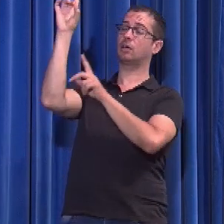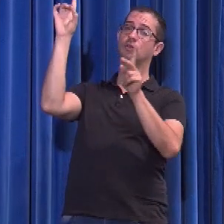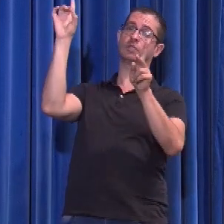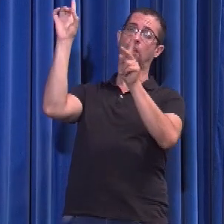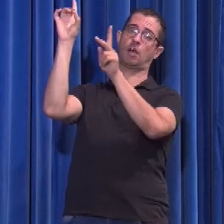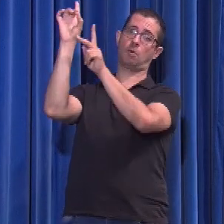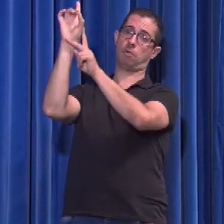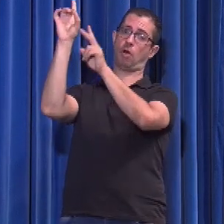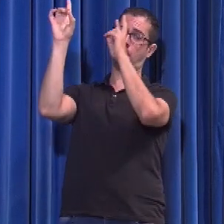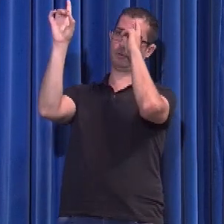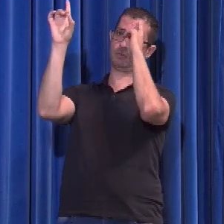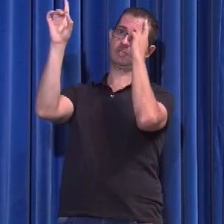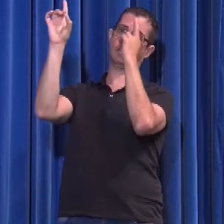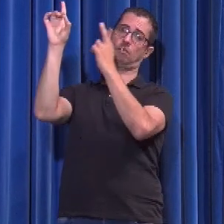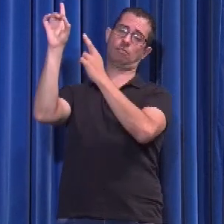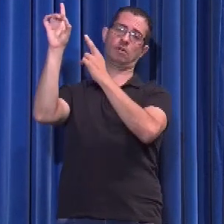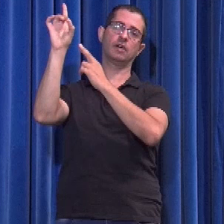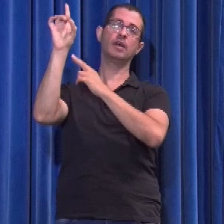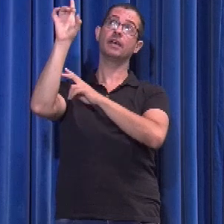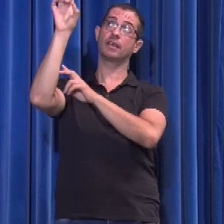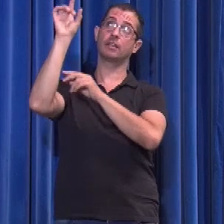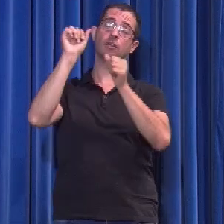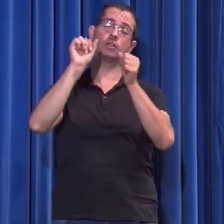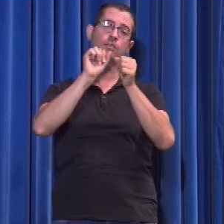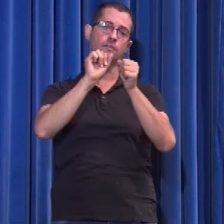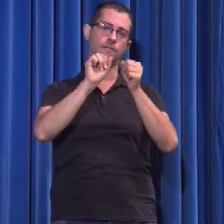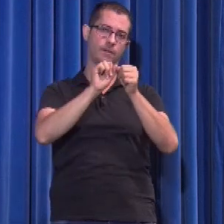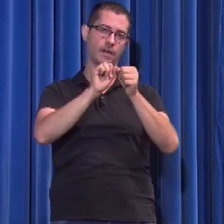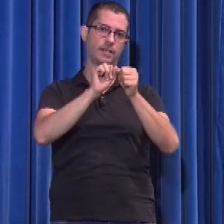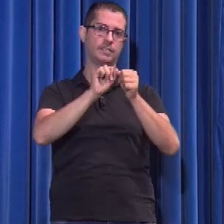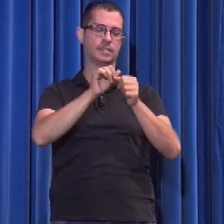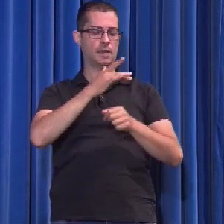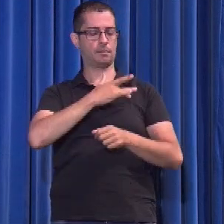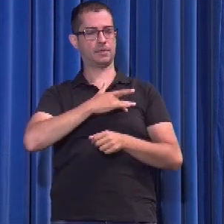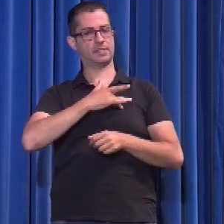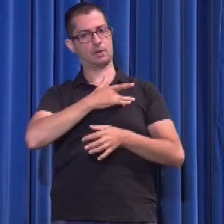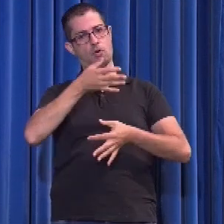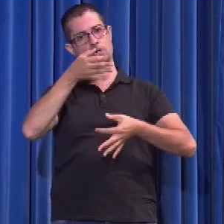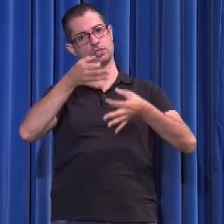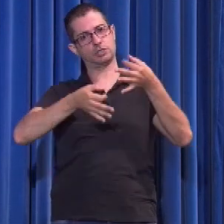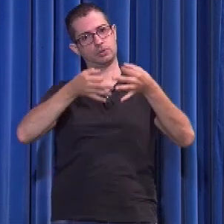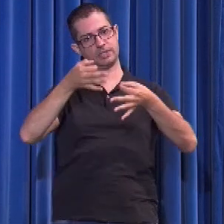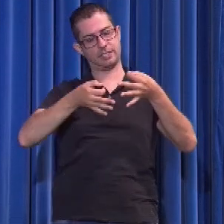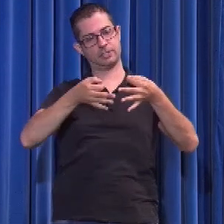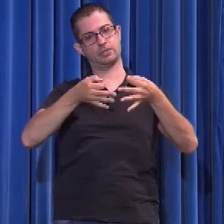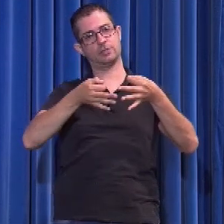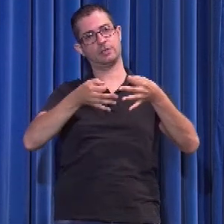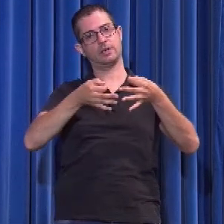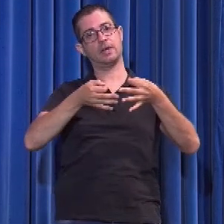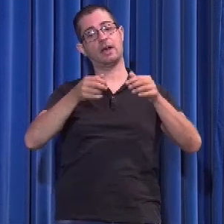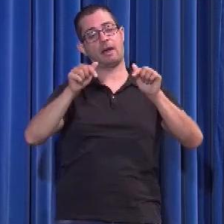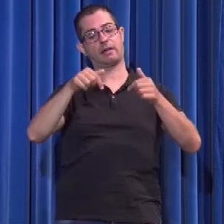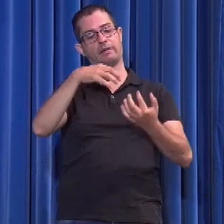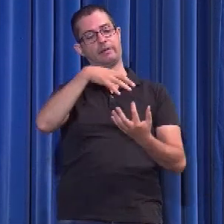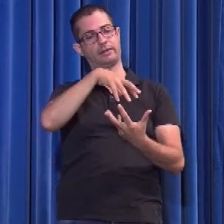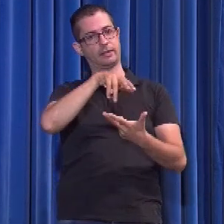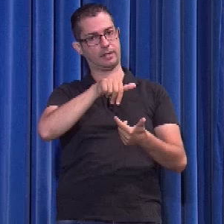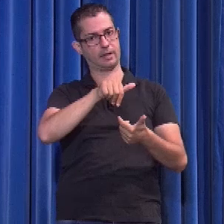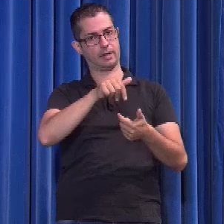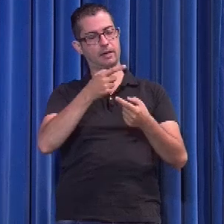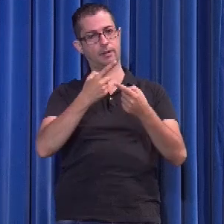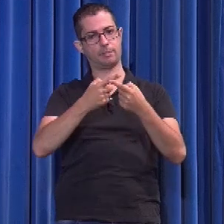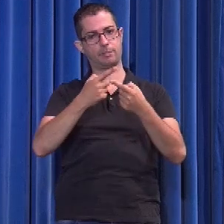Senhor, e faço misericórdia, juízo e justiça na terra,